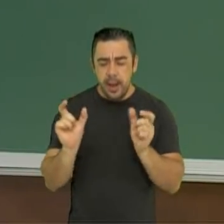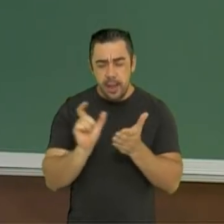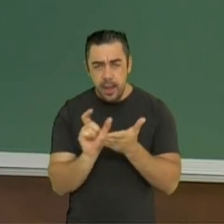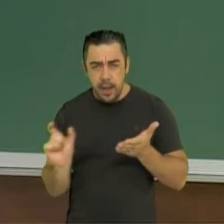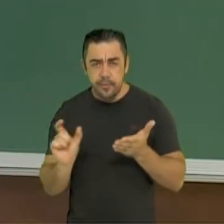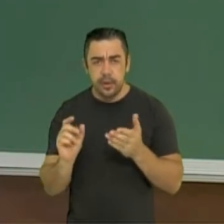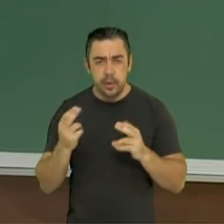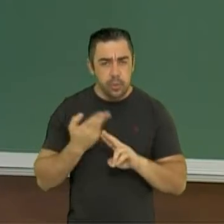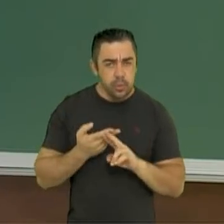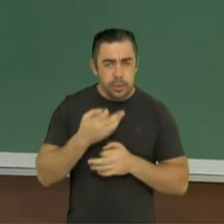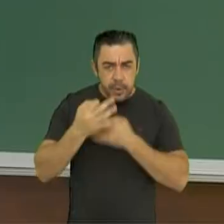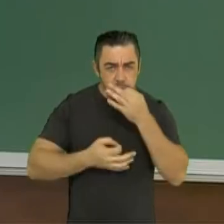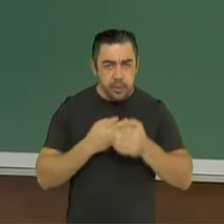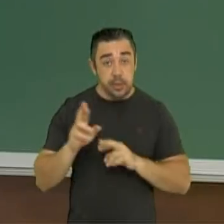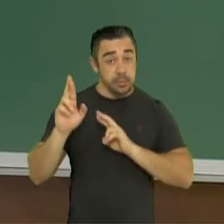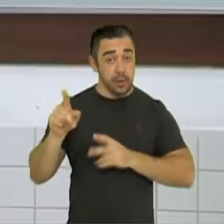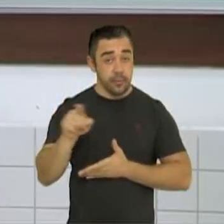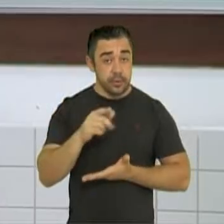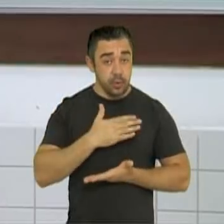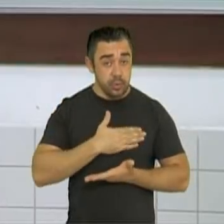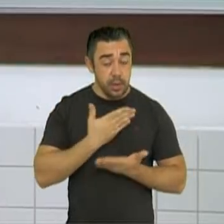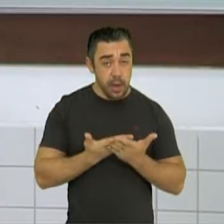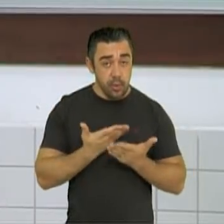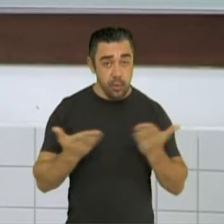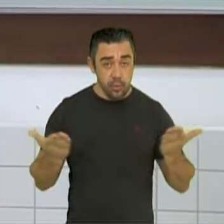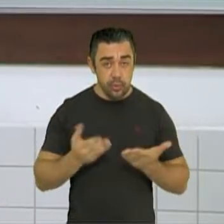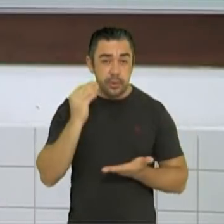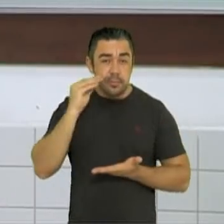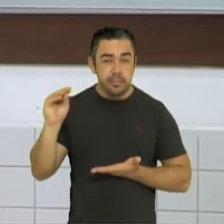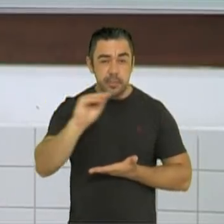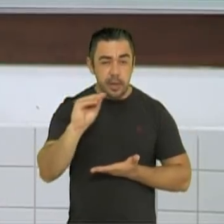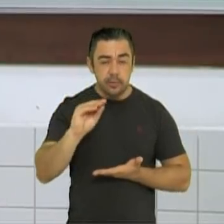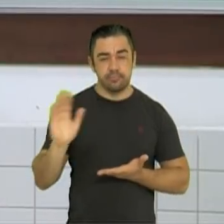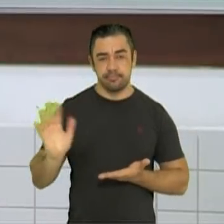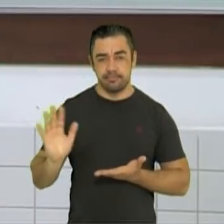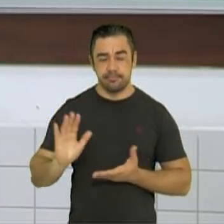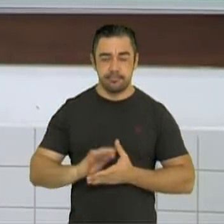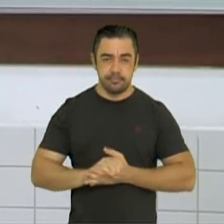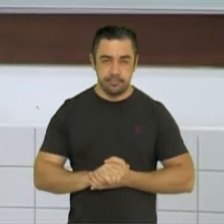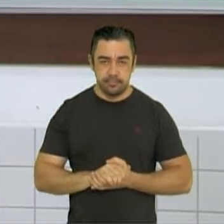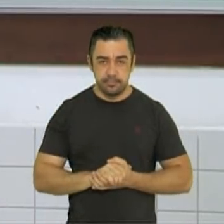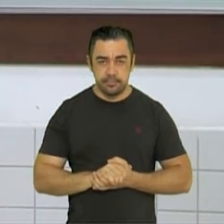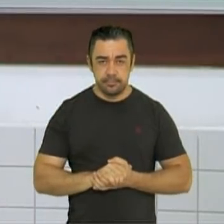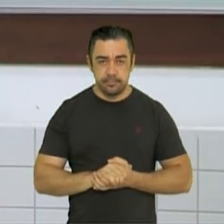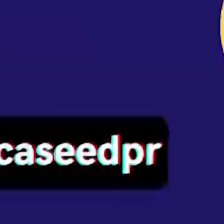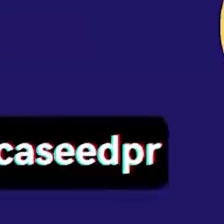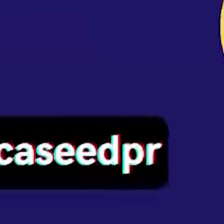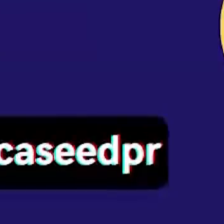argumentativos. Espero que você tenha gostado da aula de hoje. Um beijo grande e por hoje é só!